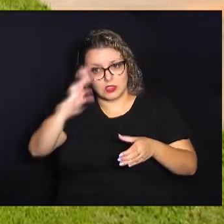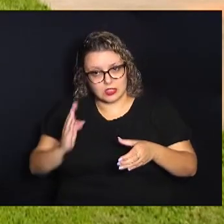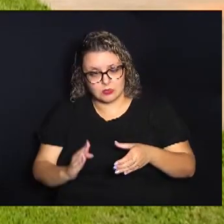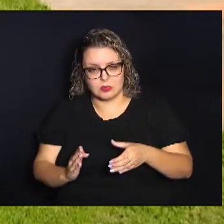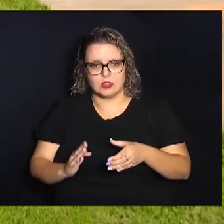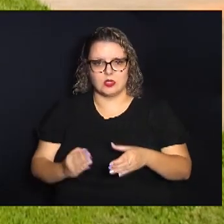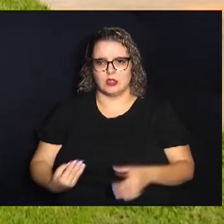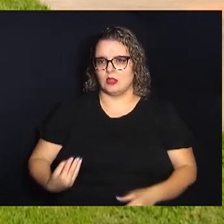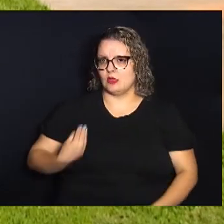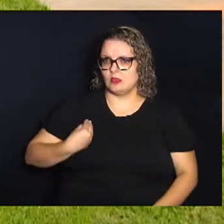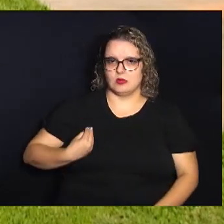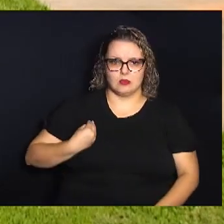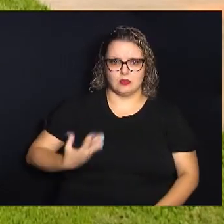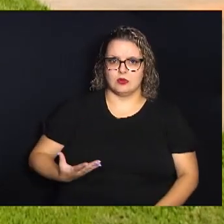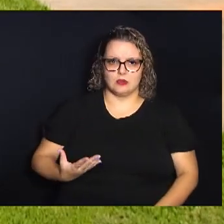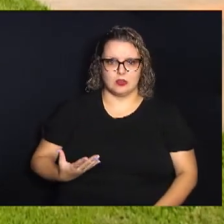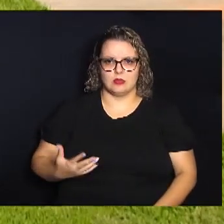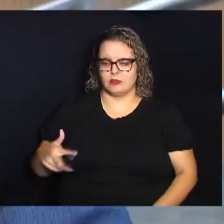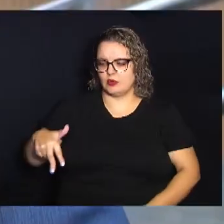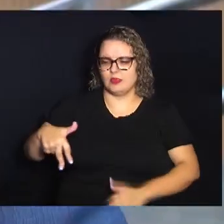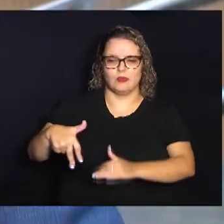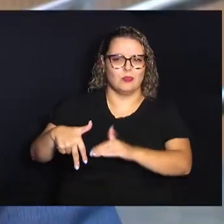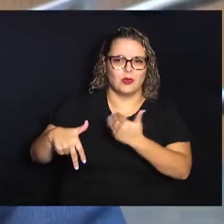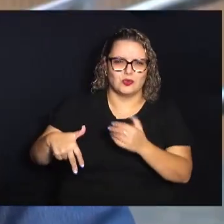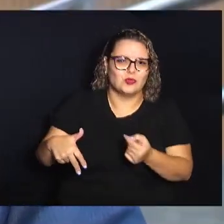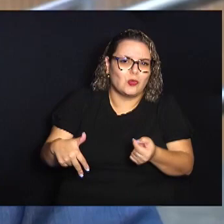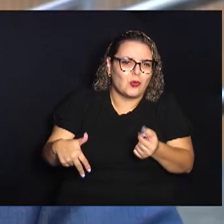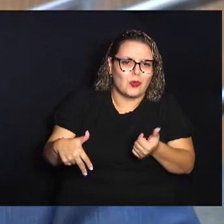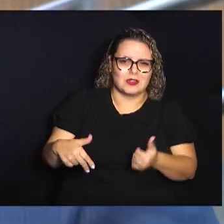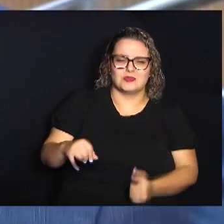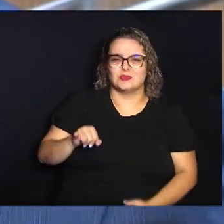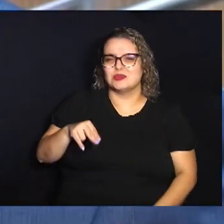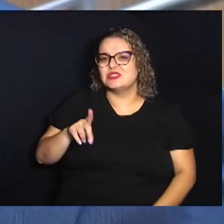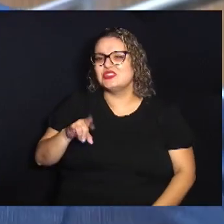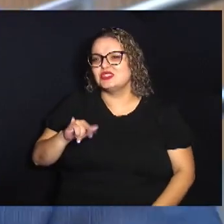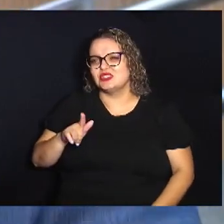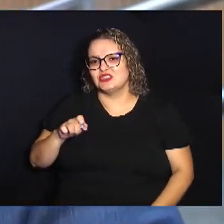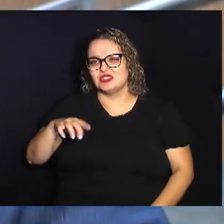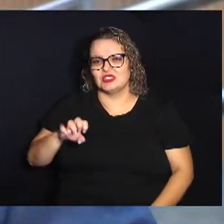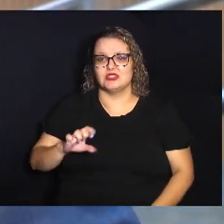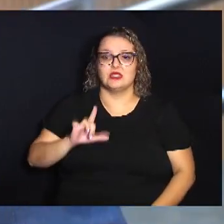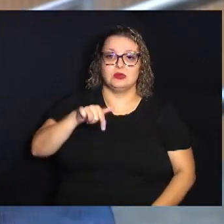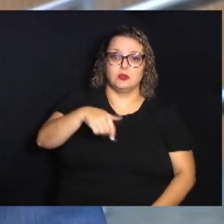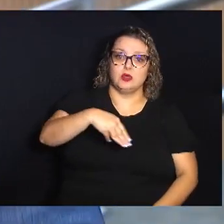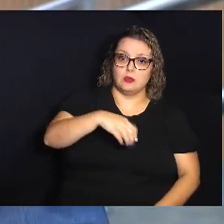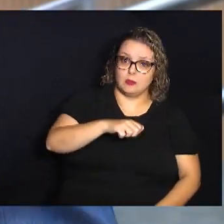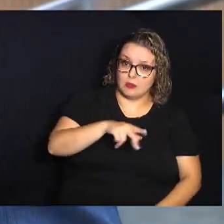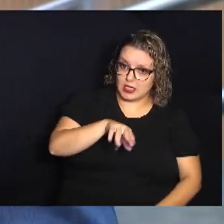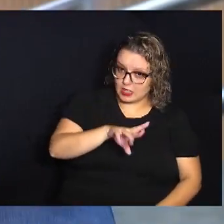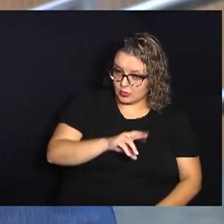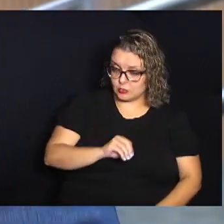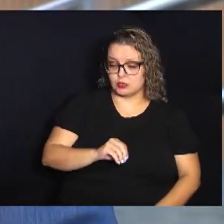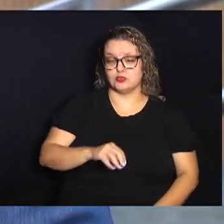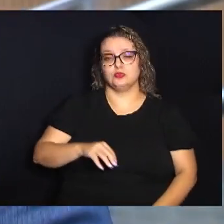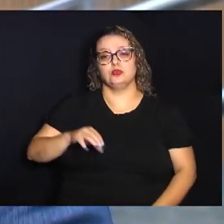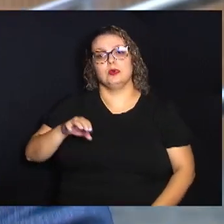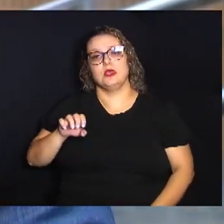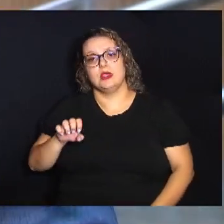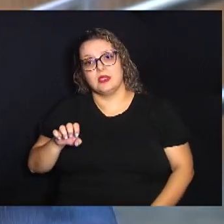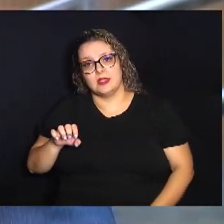vivia praticamente, foi morto como um indigente. Dentre eles teve o Mauro, teve Heraldo e dentre